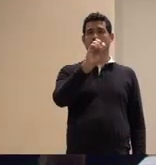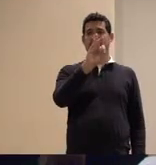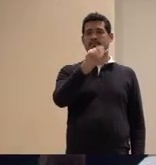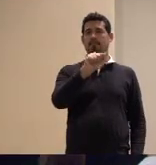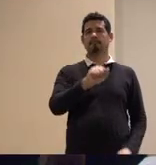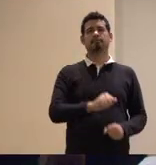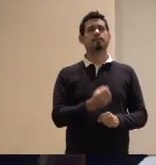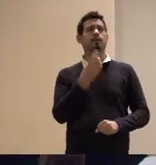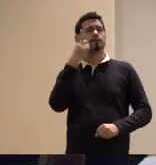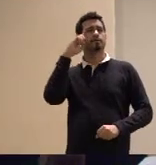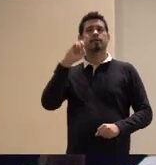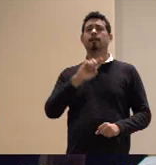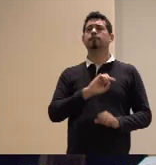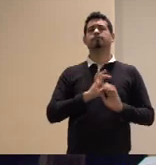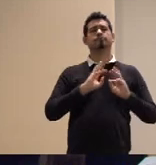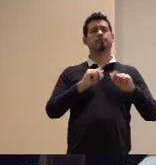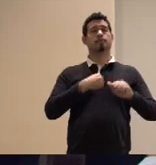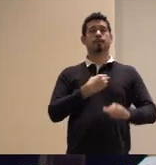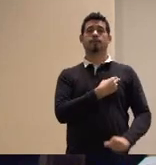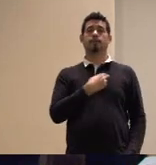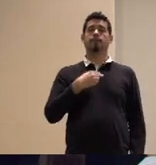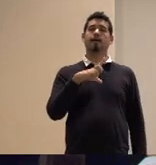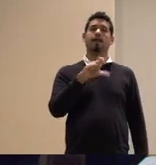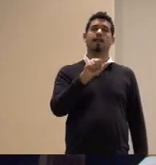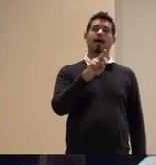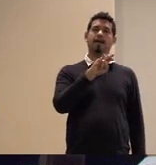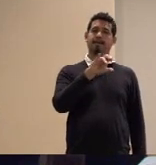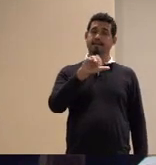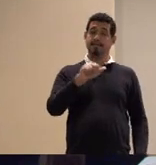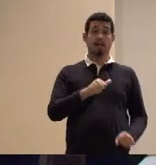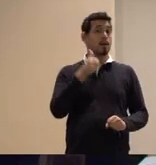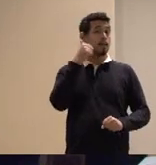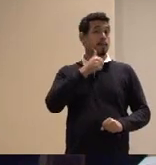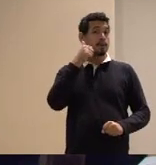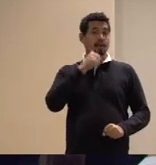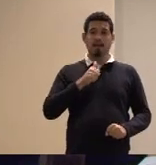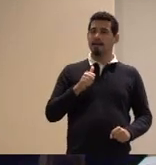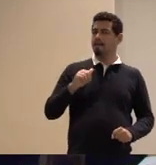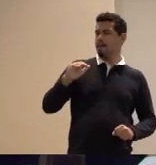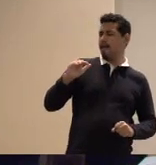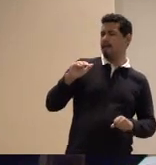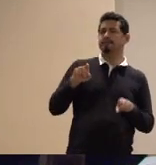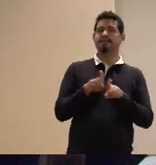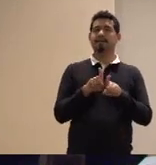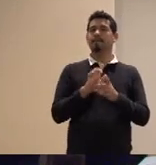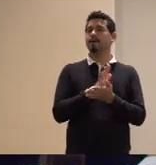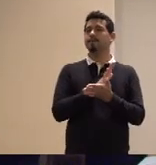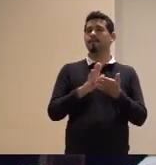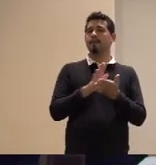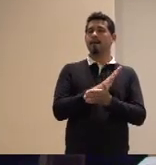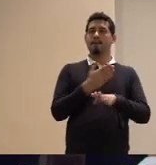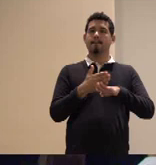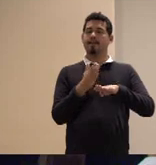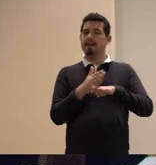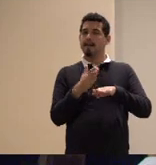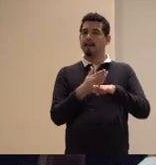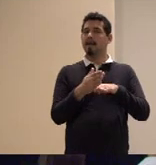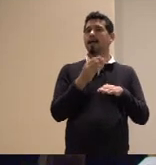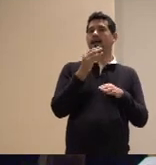dia a todos, meu nome é Larissa, sou uma mulher de porte médio, peso médio, branca, de cabelos